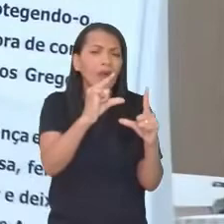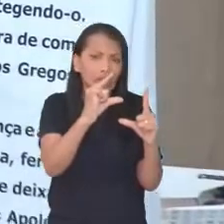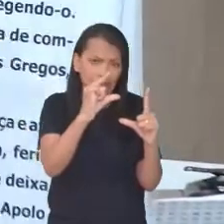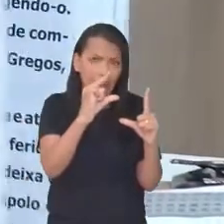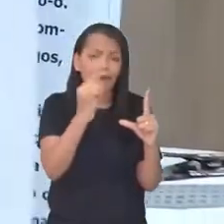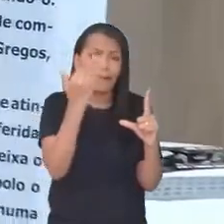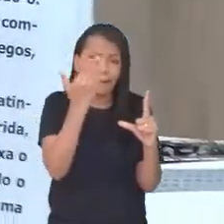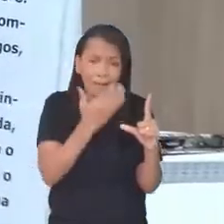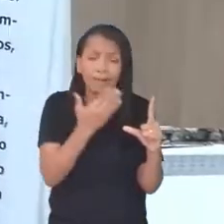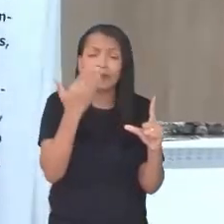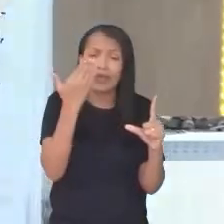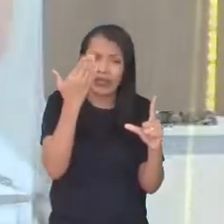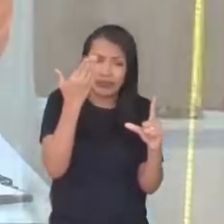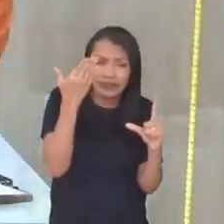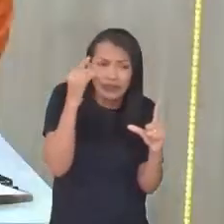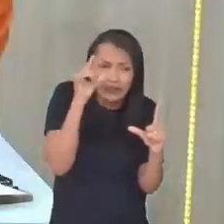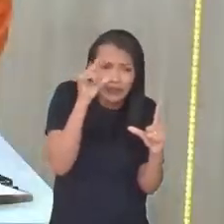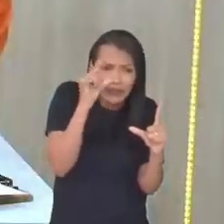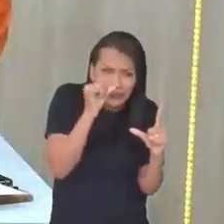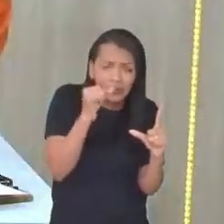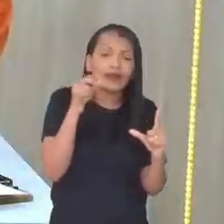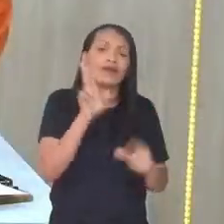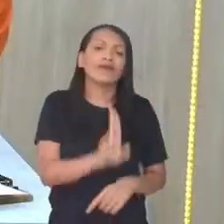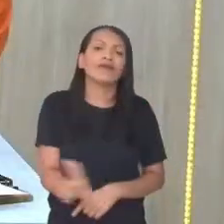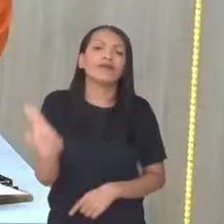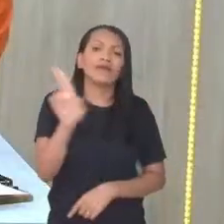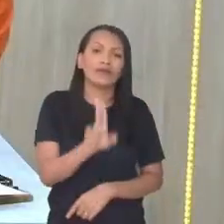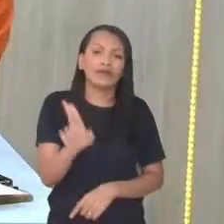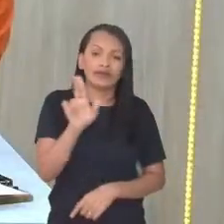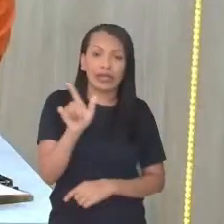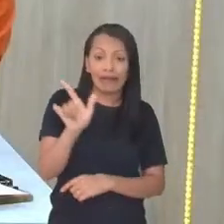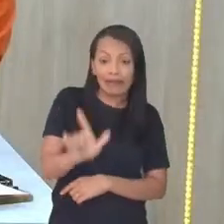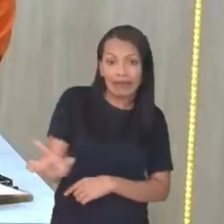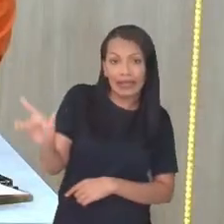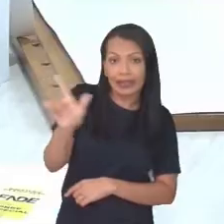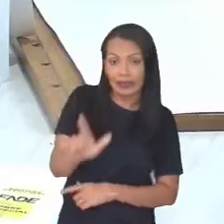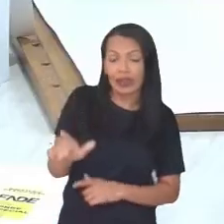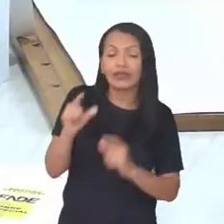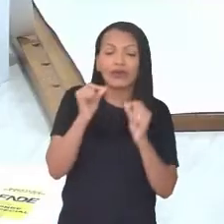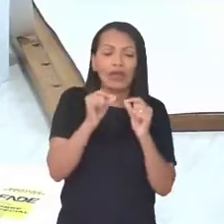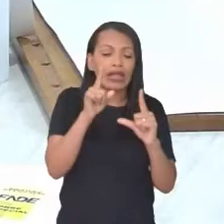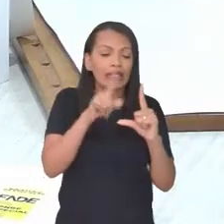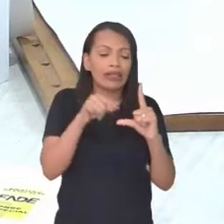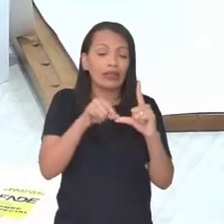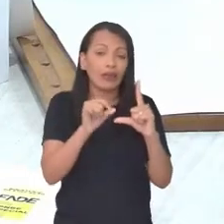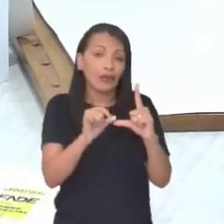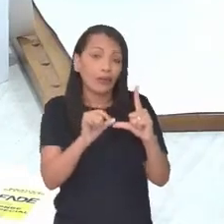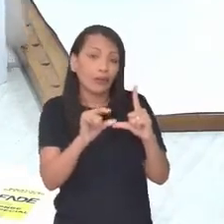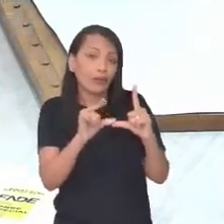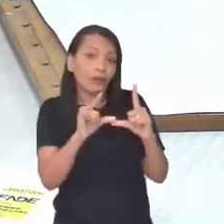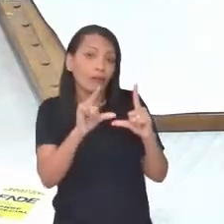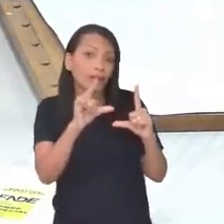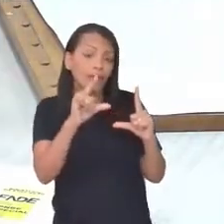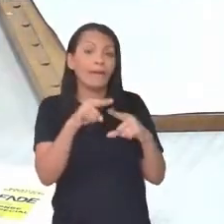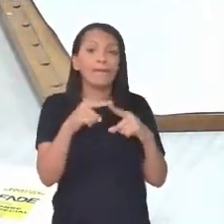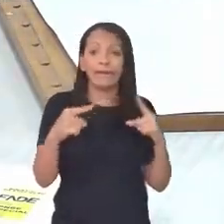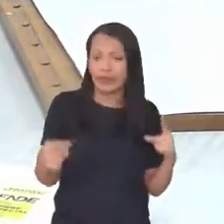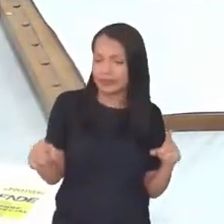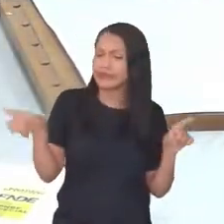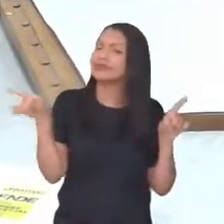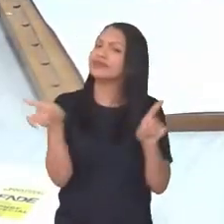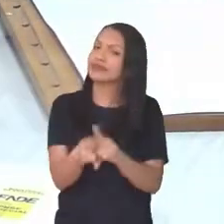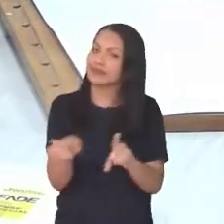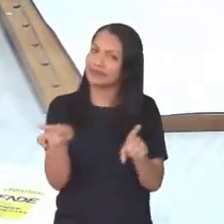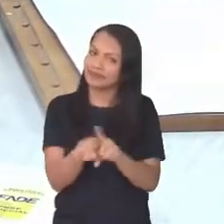baixa visão, a gente disponibilize essas literaturas ampliadas, com letras ampliadas, mas que a gente